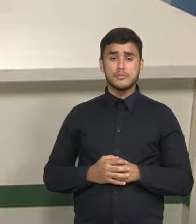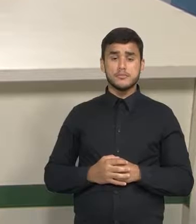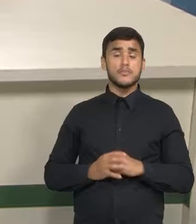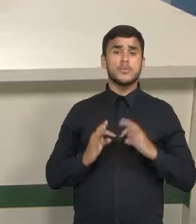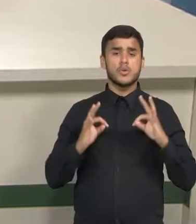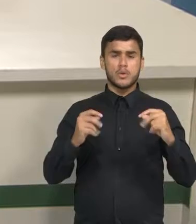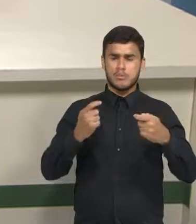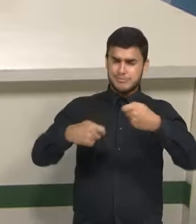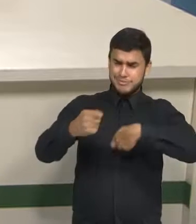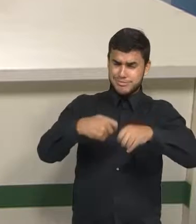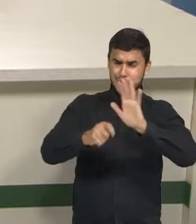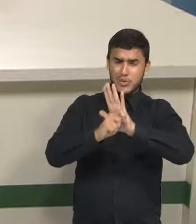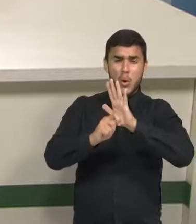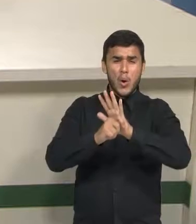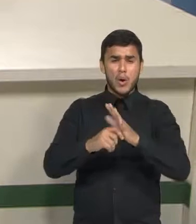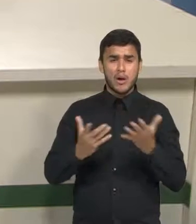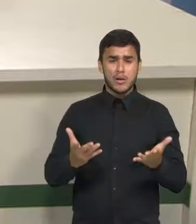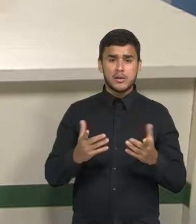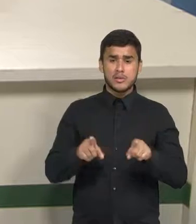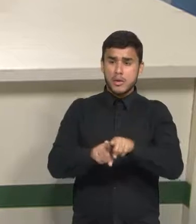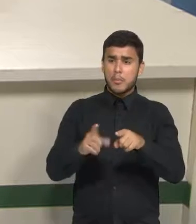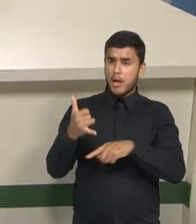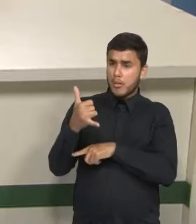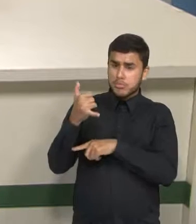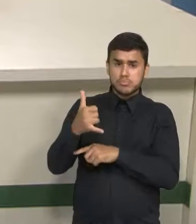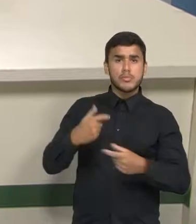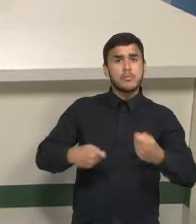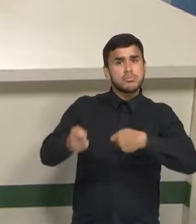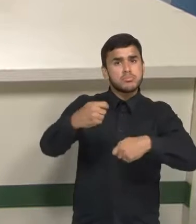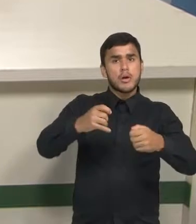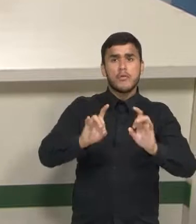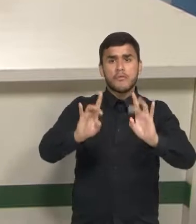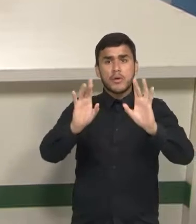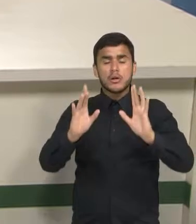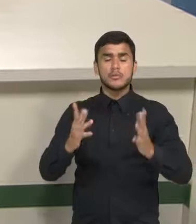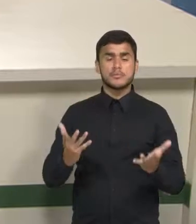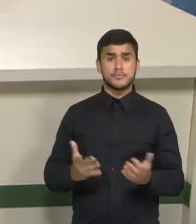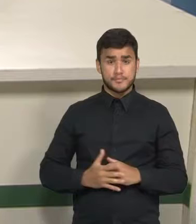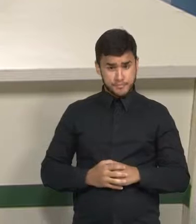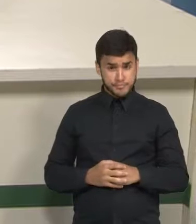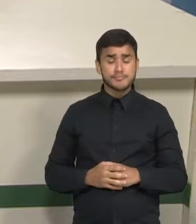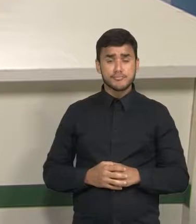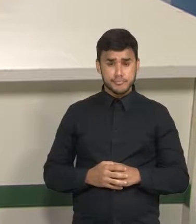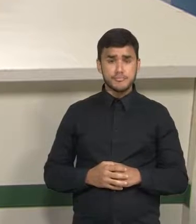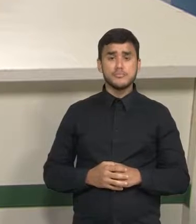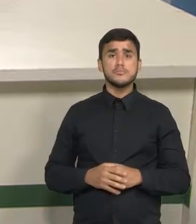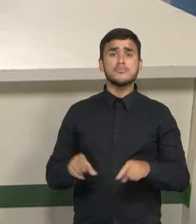do tráfico de droga e, consequentemente, do tráfico de arma e, consequentemente, depois desses dois